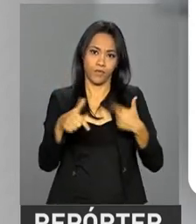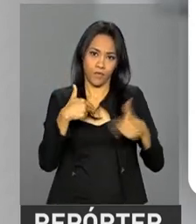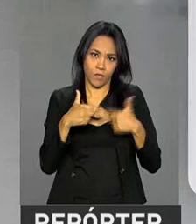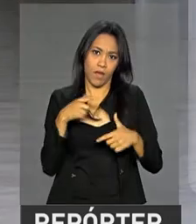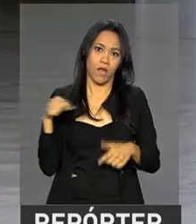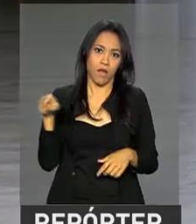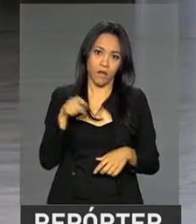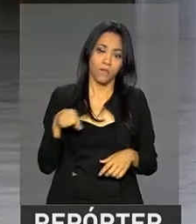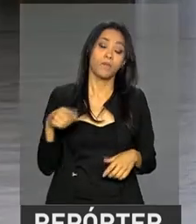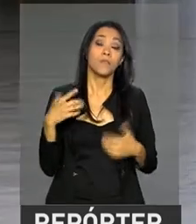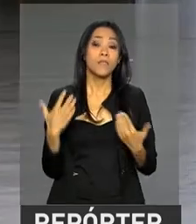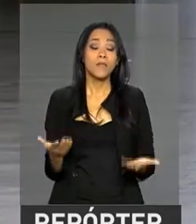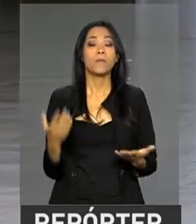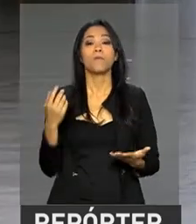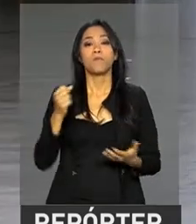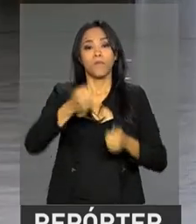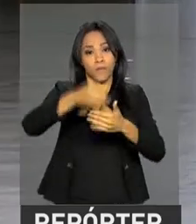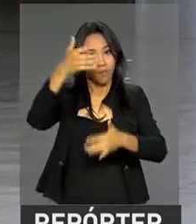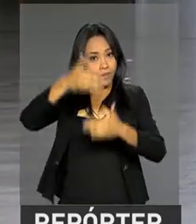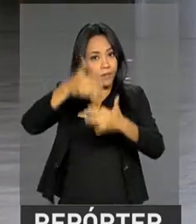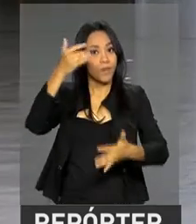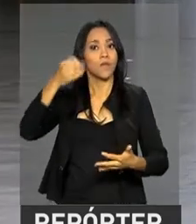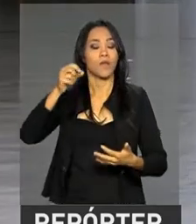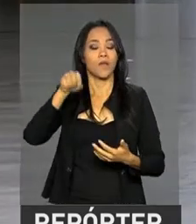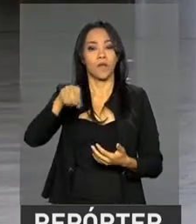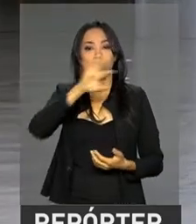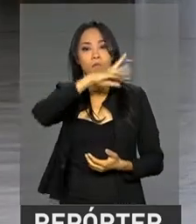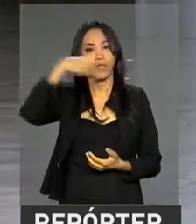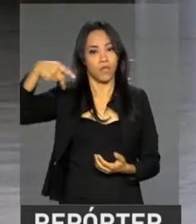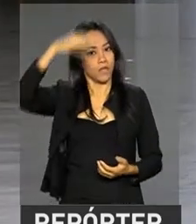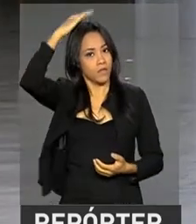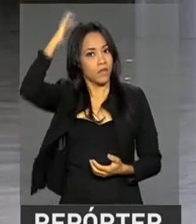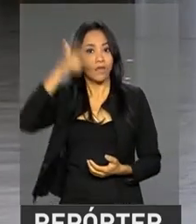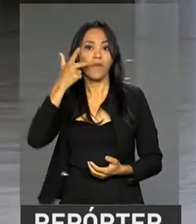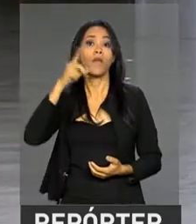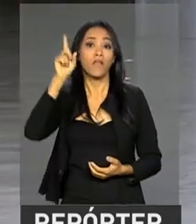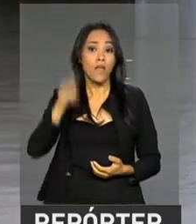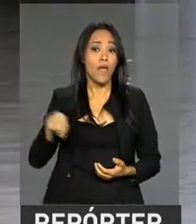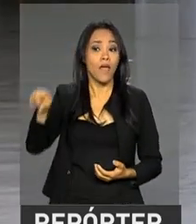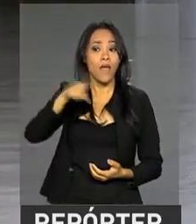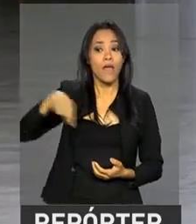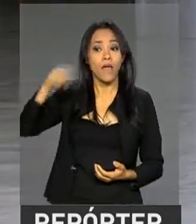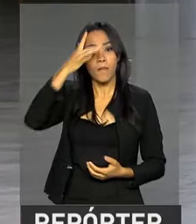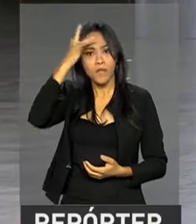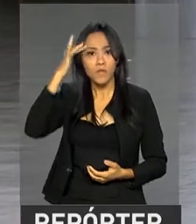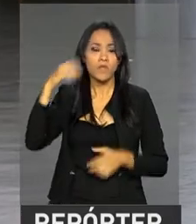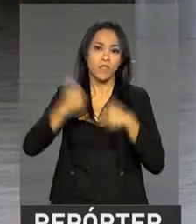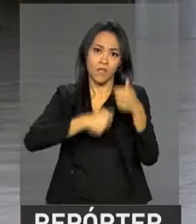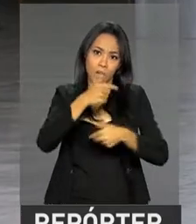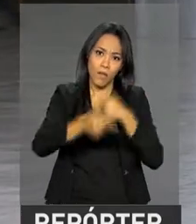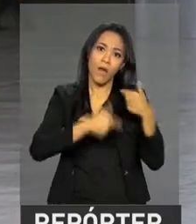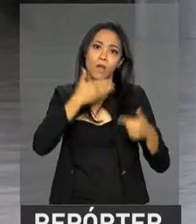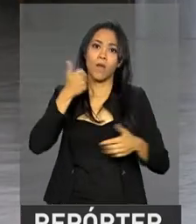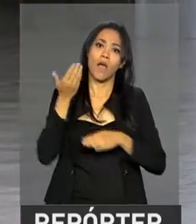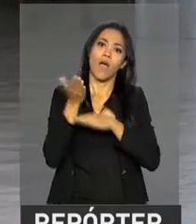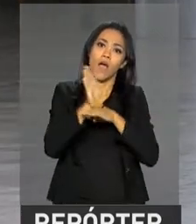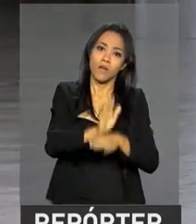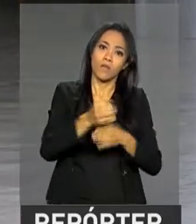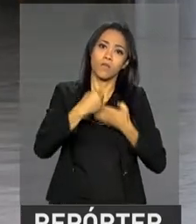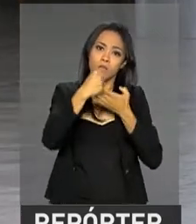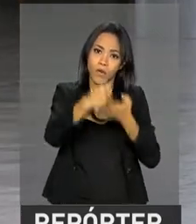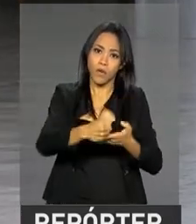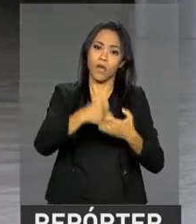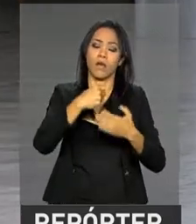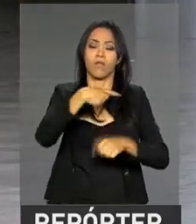Ainda nas redes sociais, o presidente disse que essas são pessoas que trabalham aí por uma vida e por um Brasil melhor coletivamente.